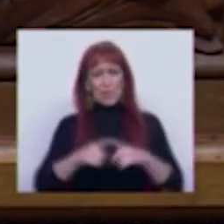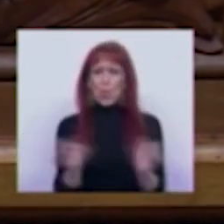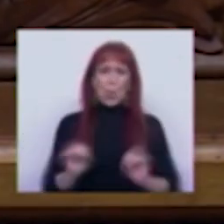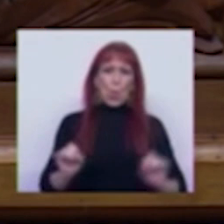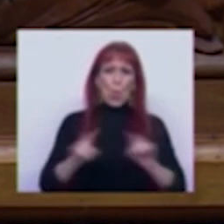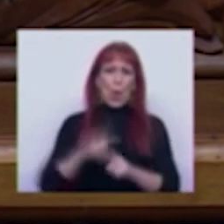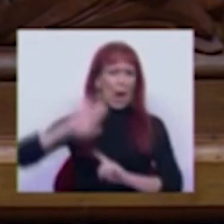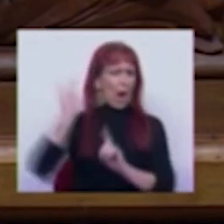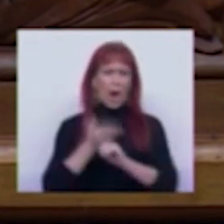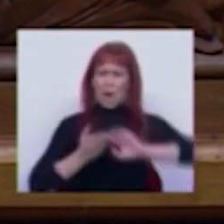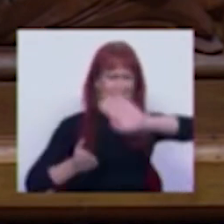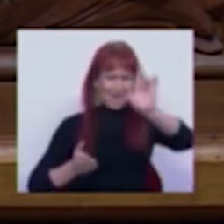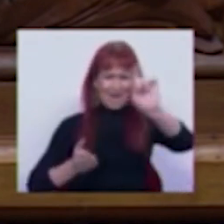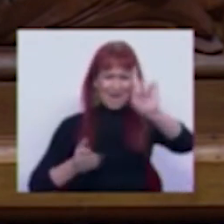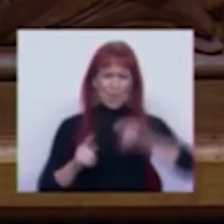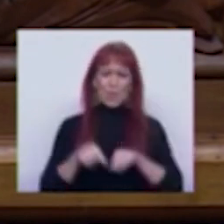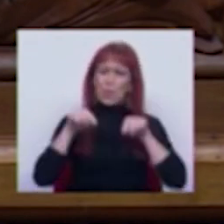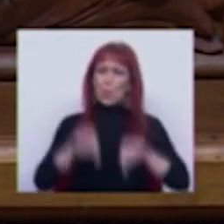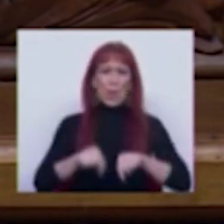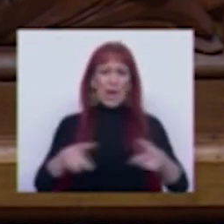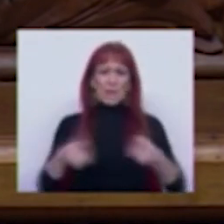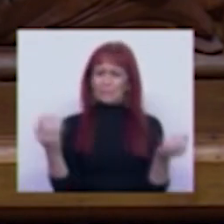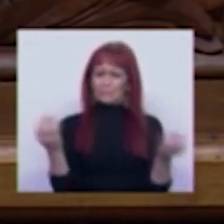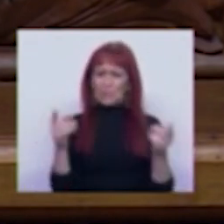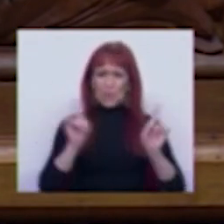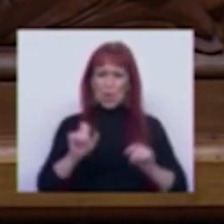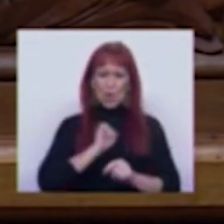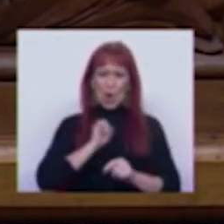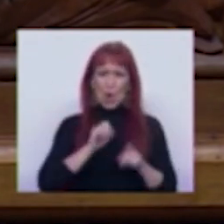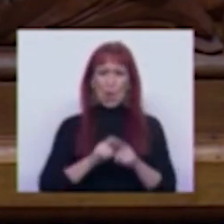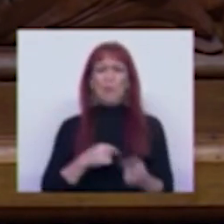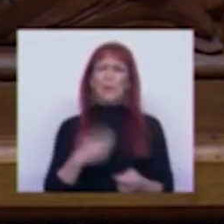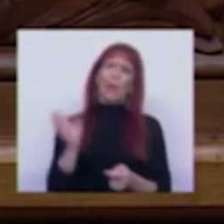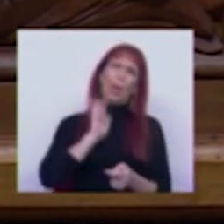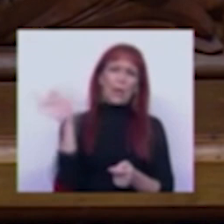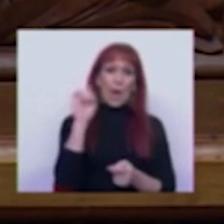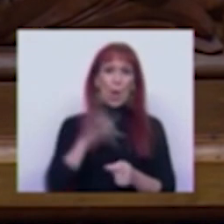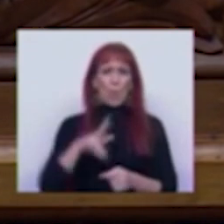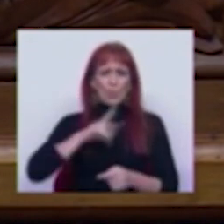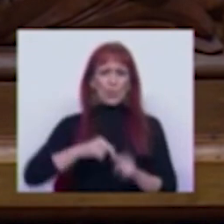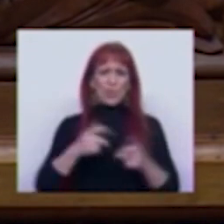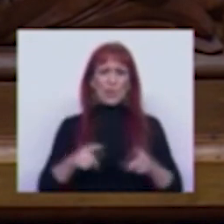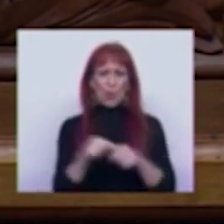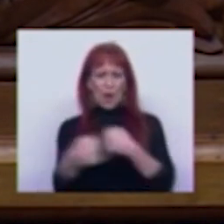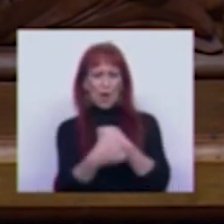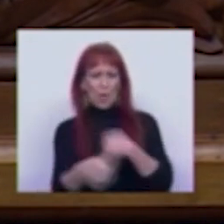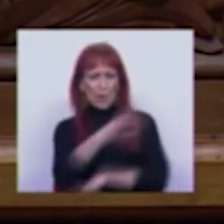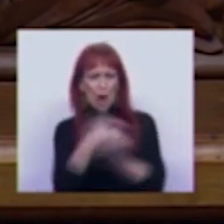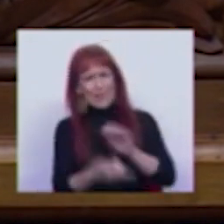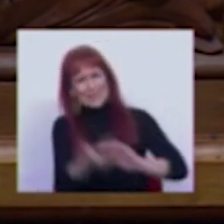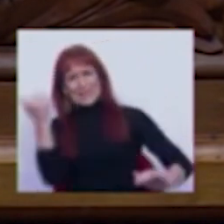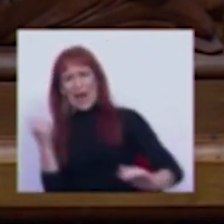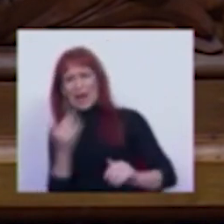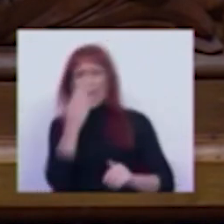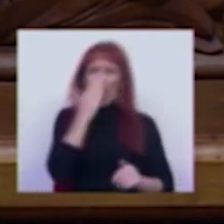está condenado. Não é esse, certamente, o nosso fado, mas para Portugal sair da cauda da Europa e voltar a